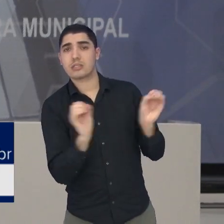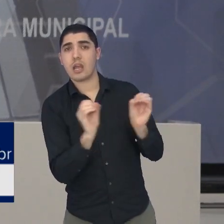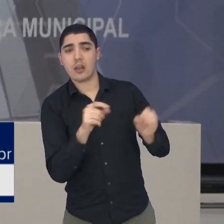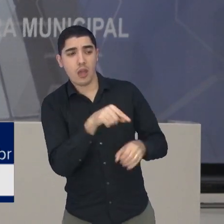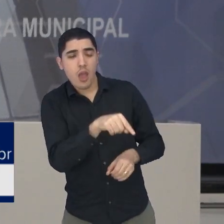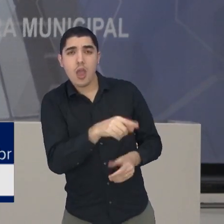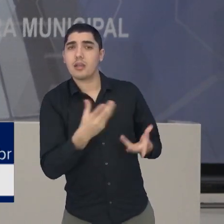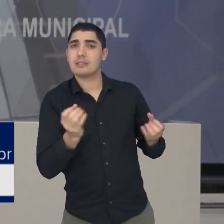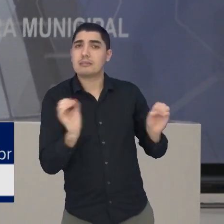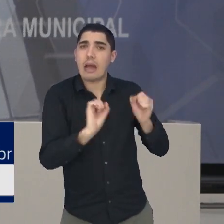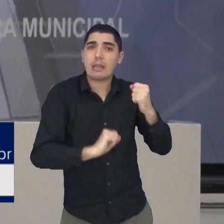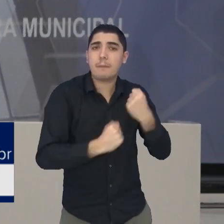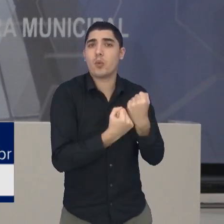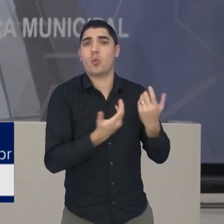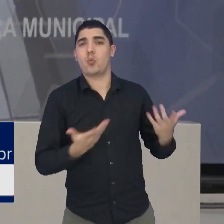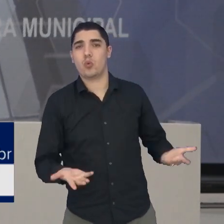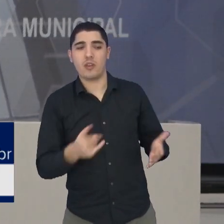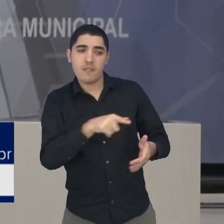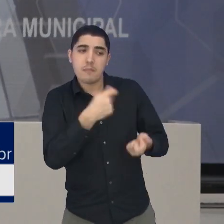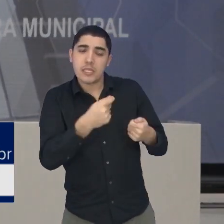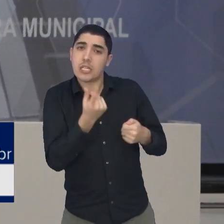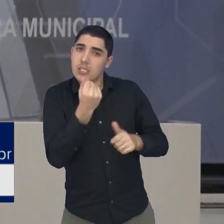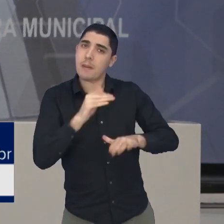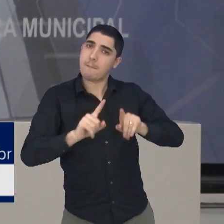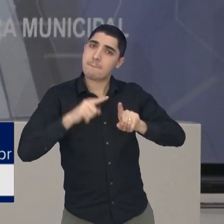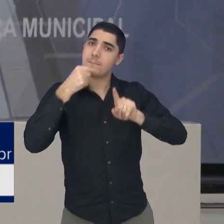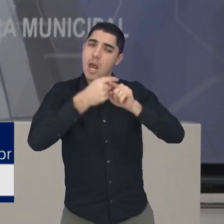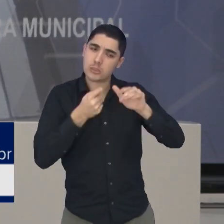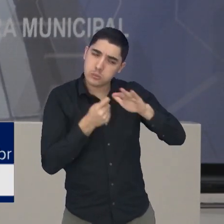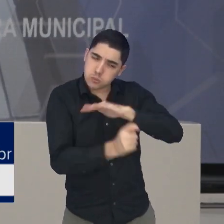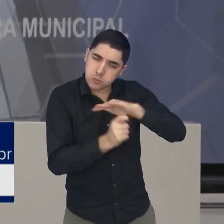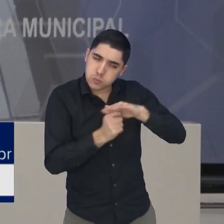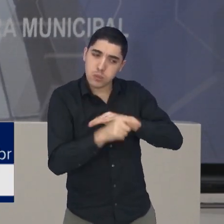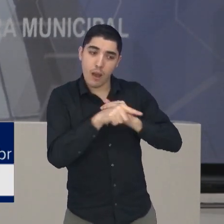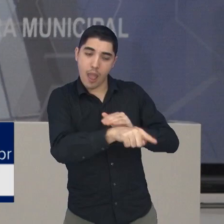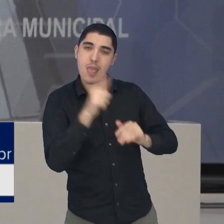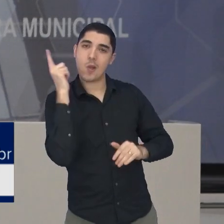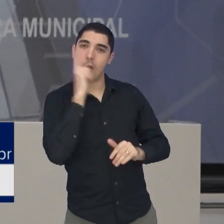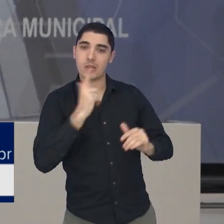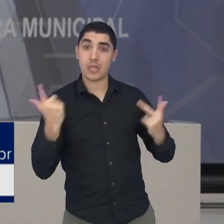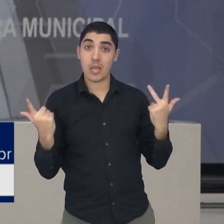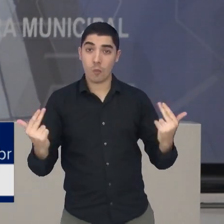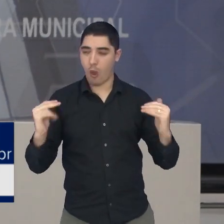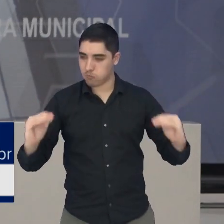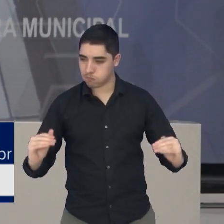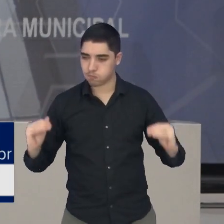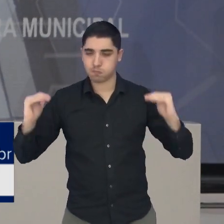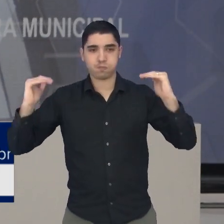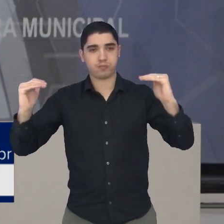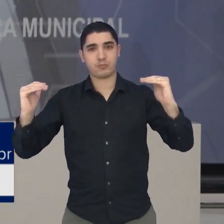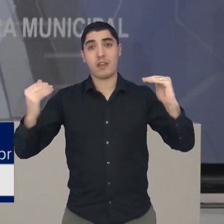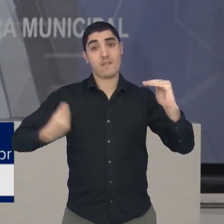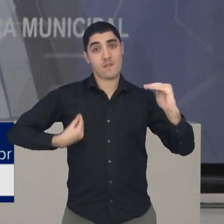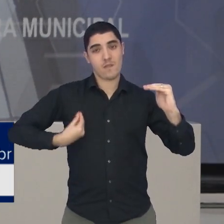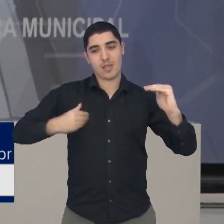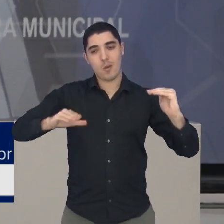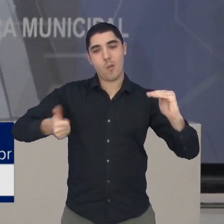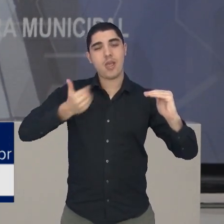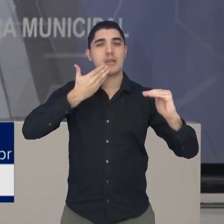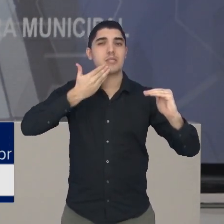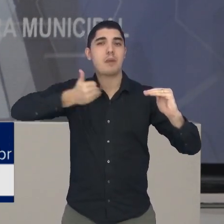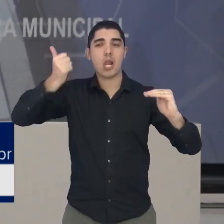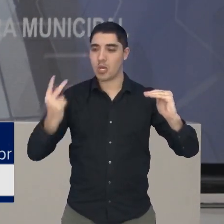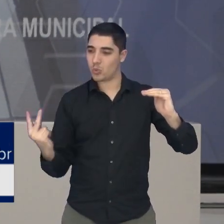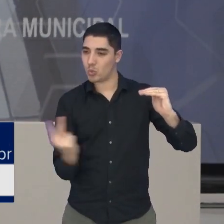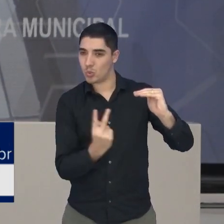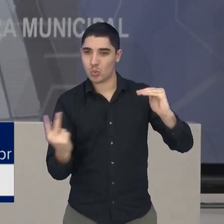que precisa de um adensamento, de um investimento maior, para que eles tenham a mesma qualidade de vida nestes bairros do